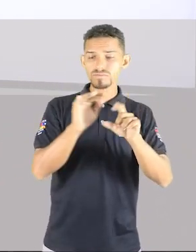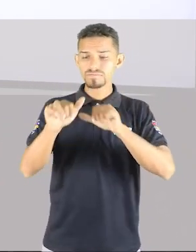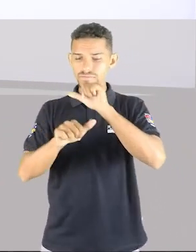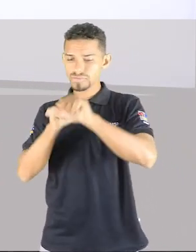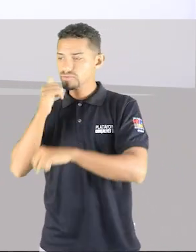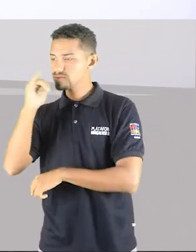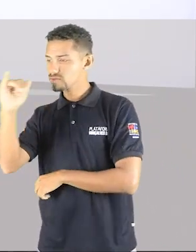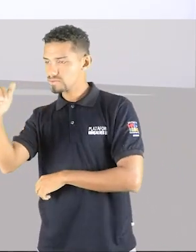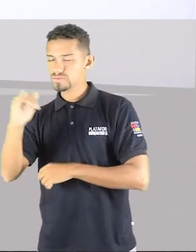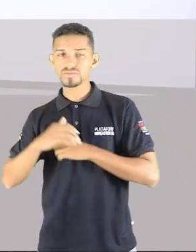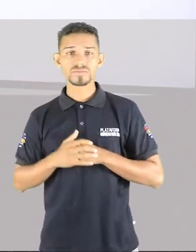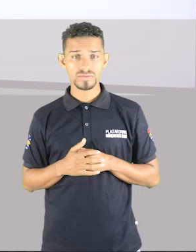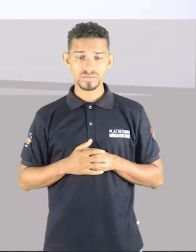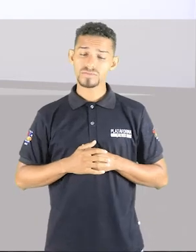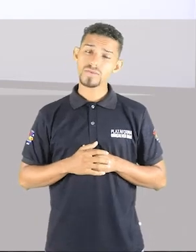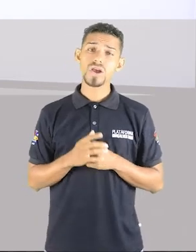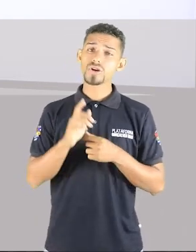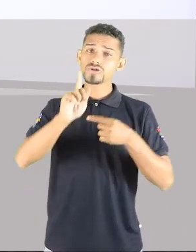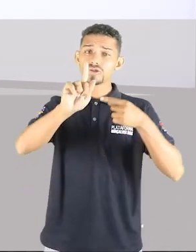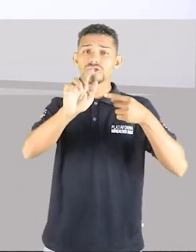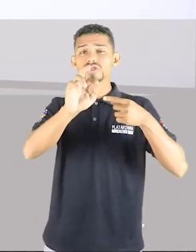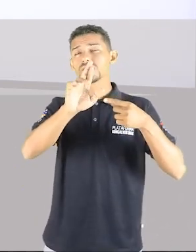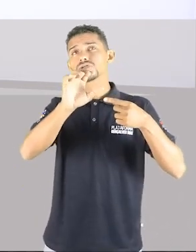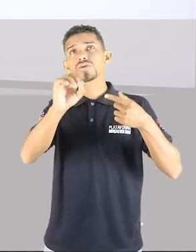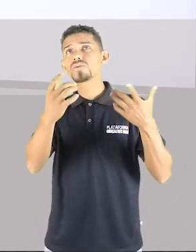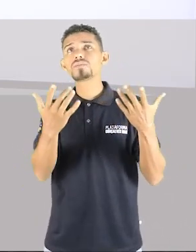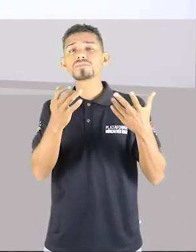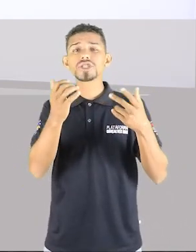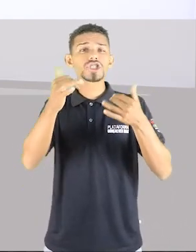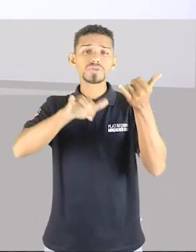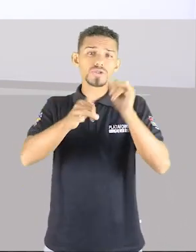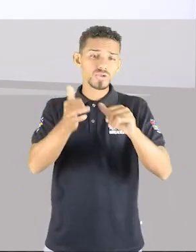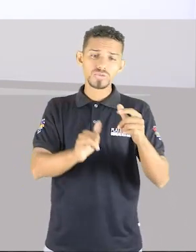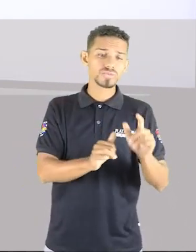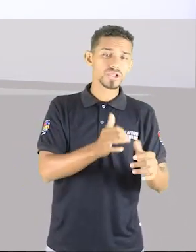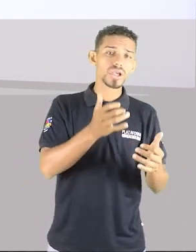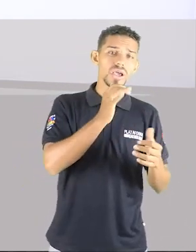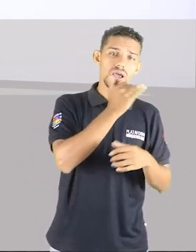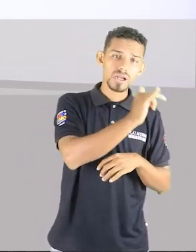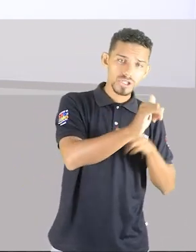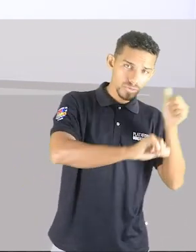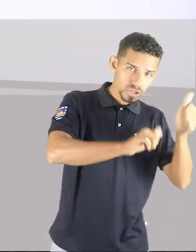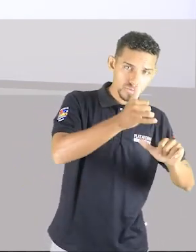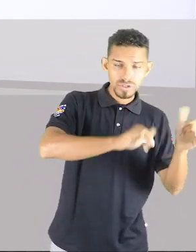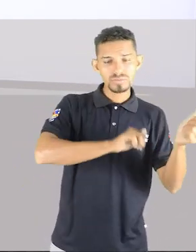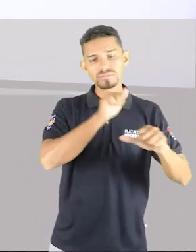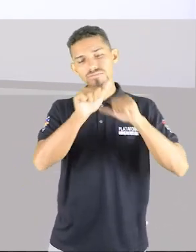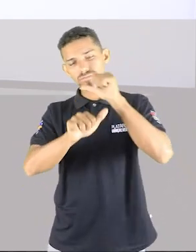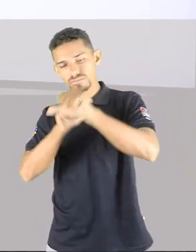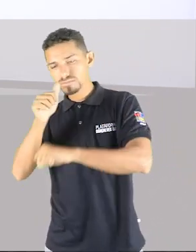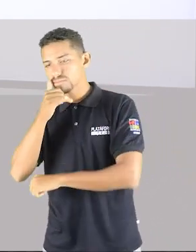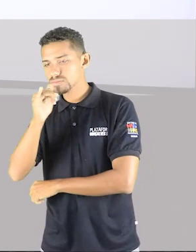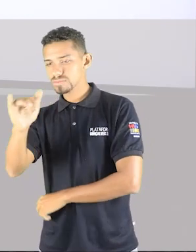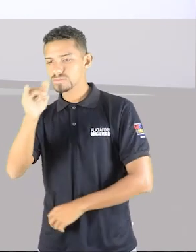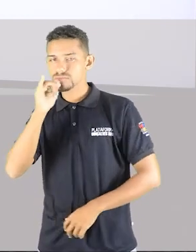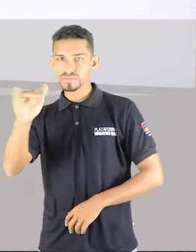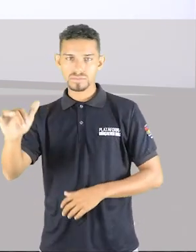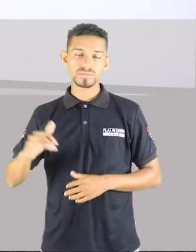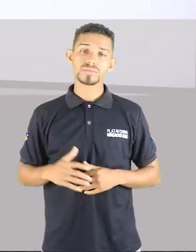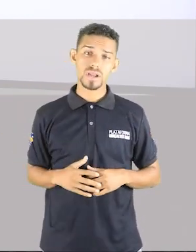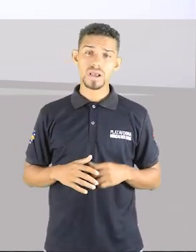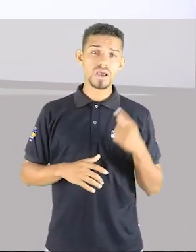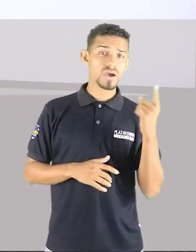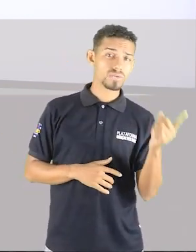térmica em energia elétrica ele pode ser chamado de gerador químico quando transforma energia química em energia elétrica vejam que é uma